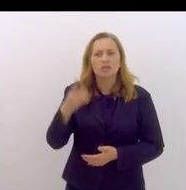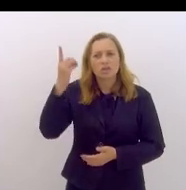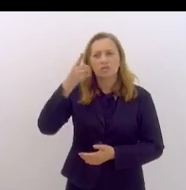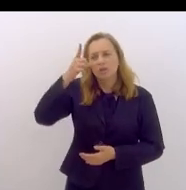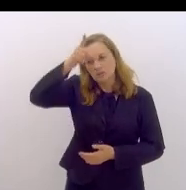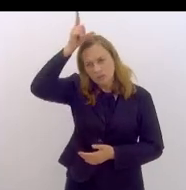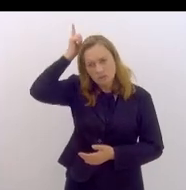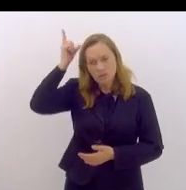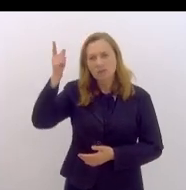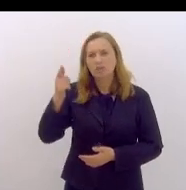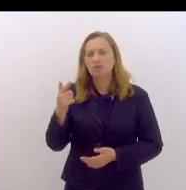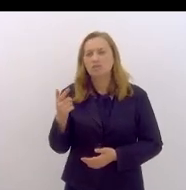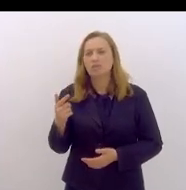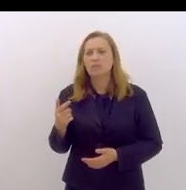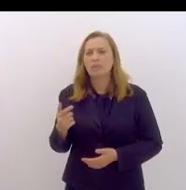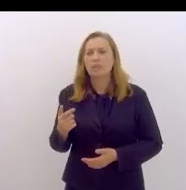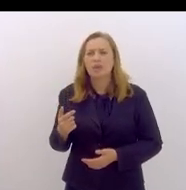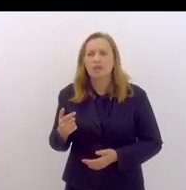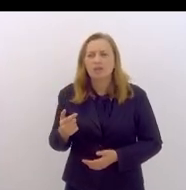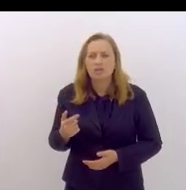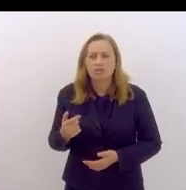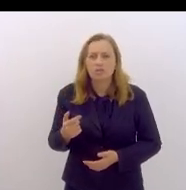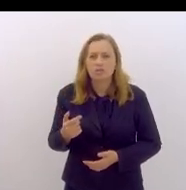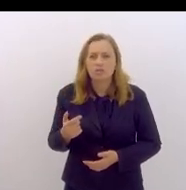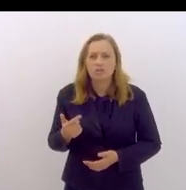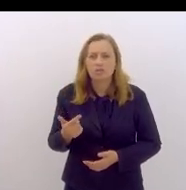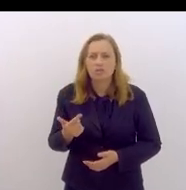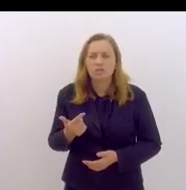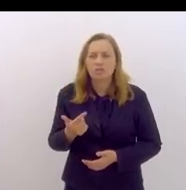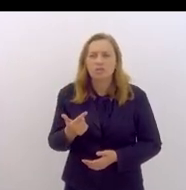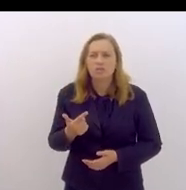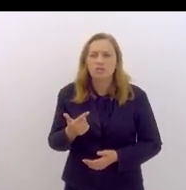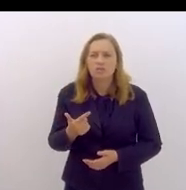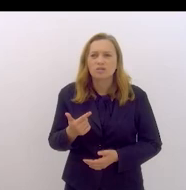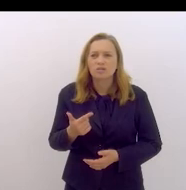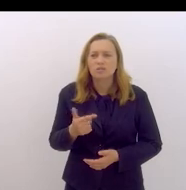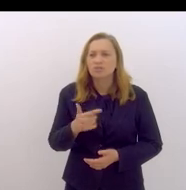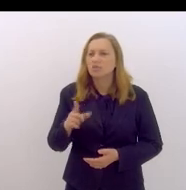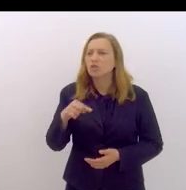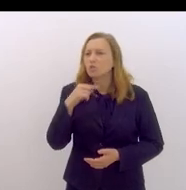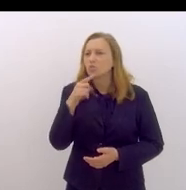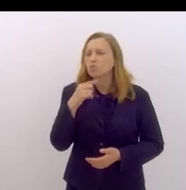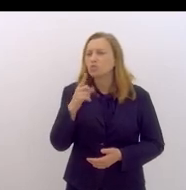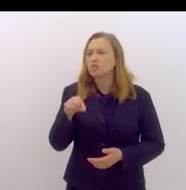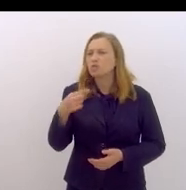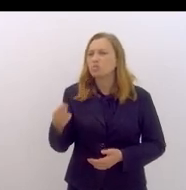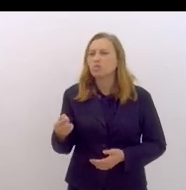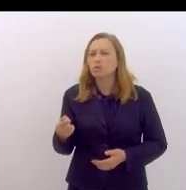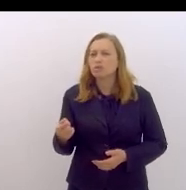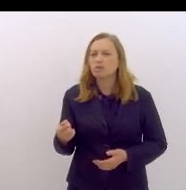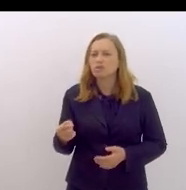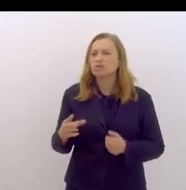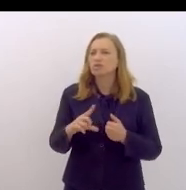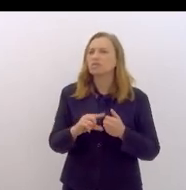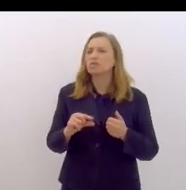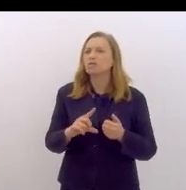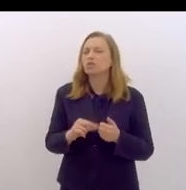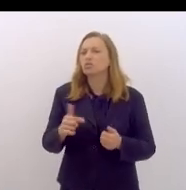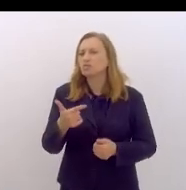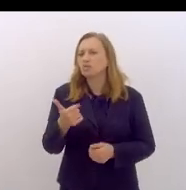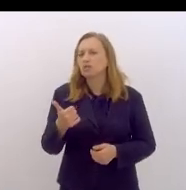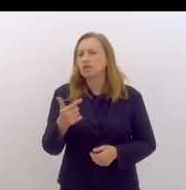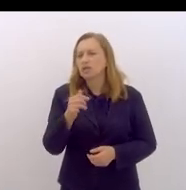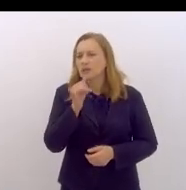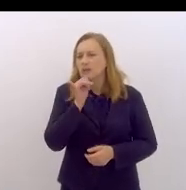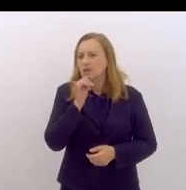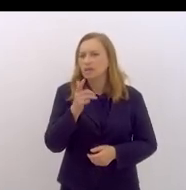engano, é autor de outras emendas, para que não tenha a substituição do que estava no 11 e ir para outro artigo, como o 12, por exemplo.